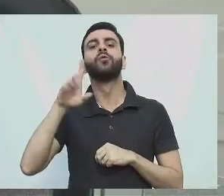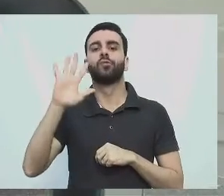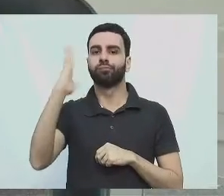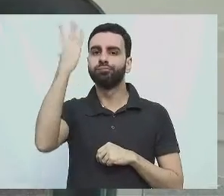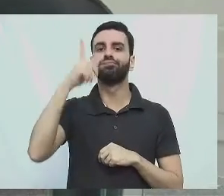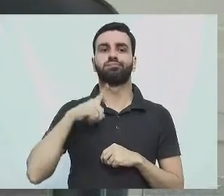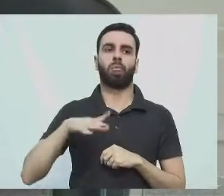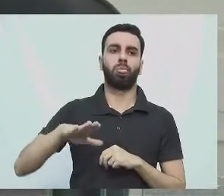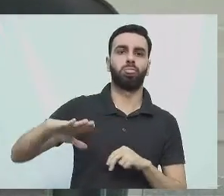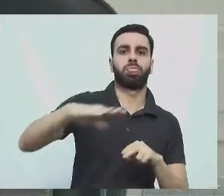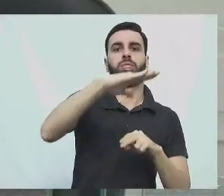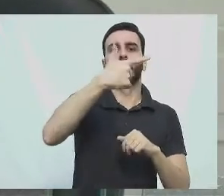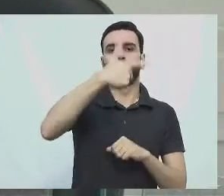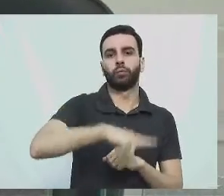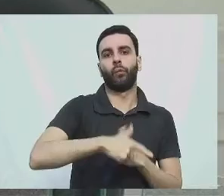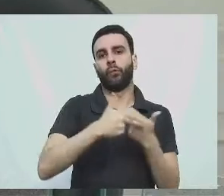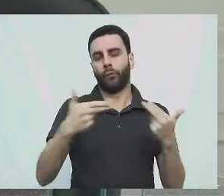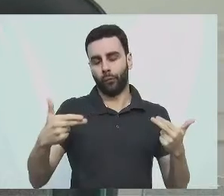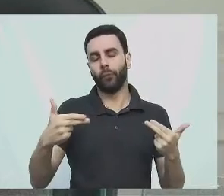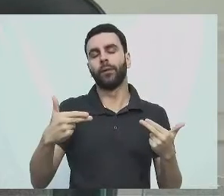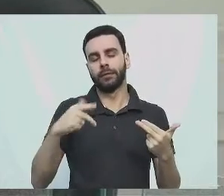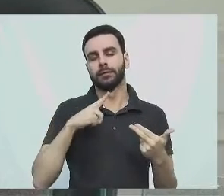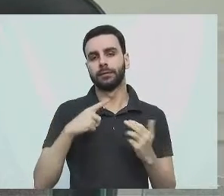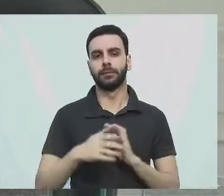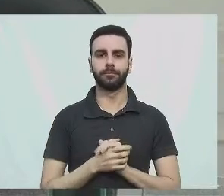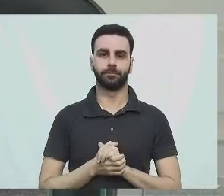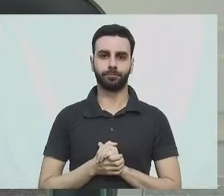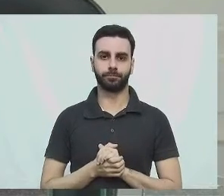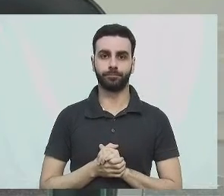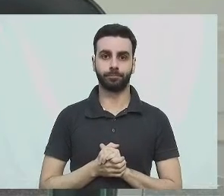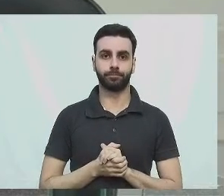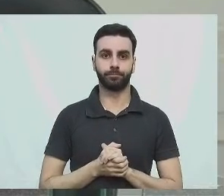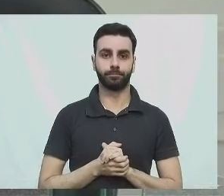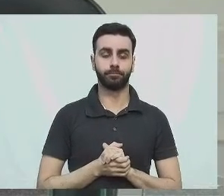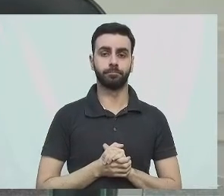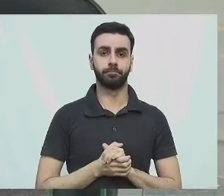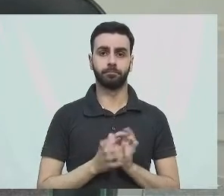acidente da situação da forma que está lá. Toda.